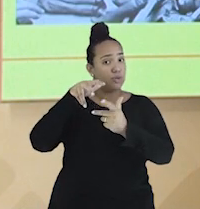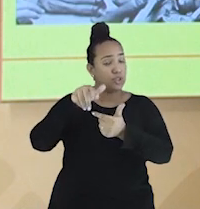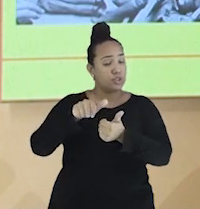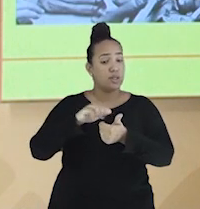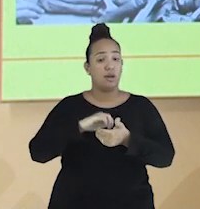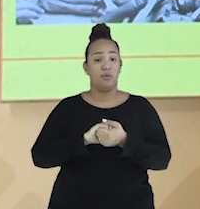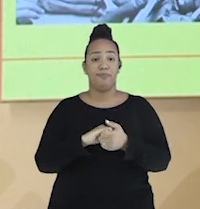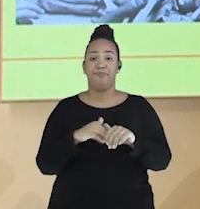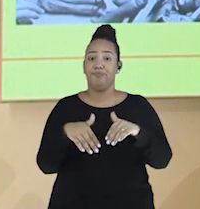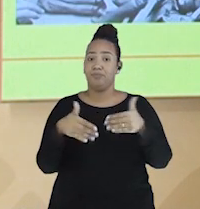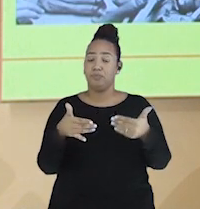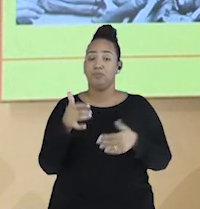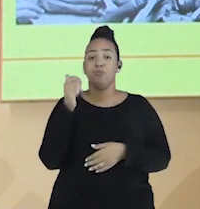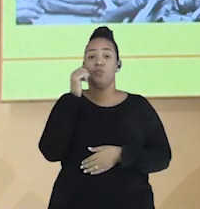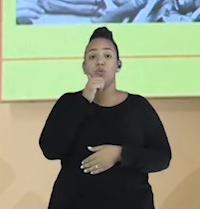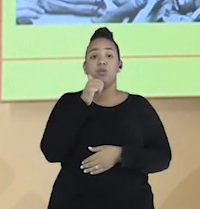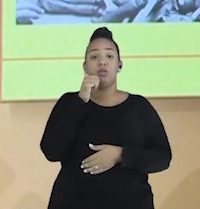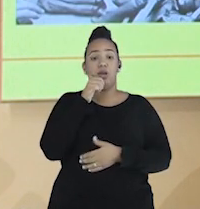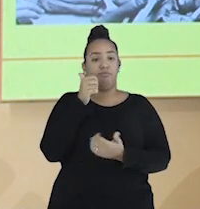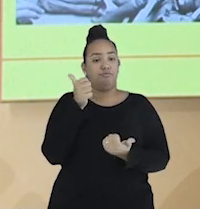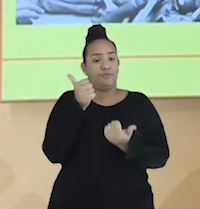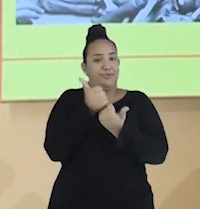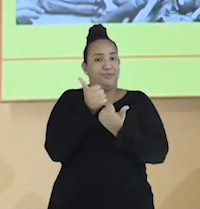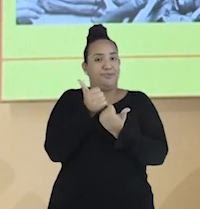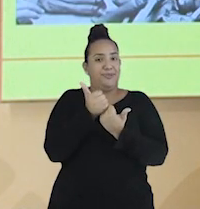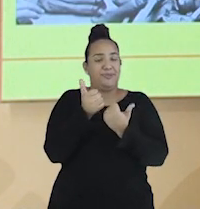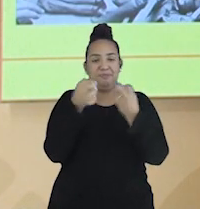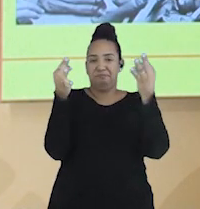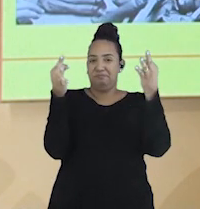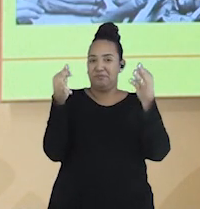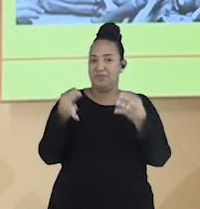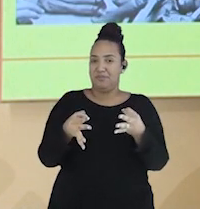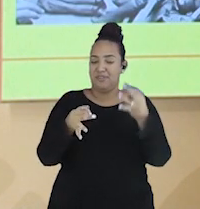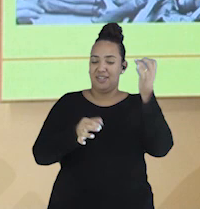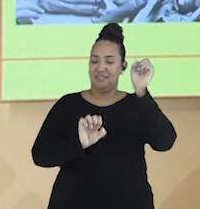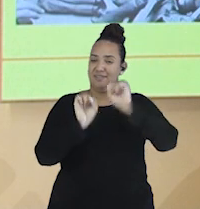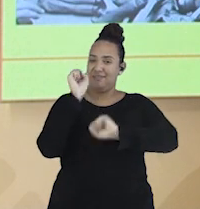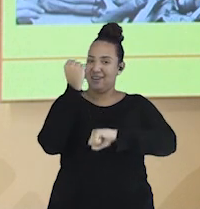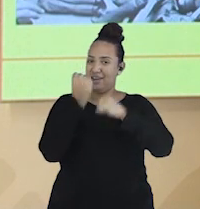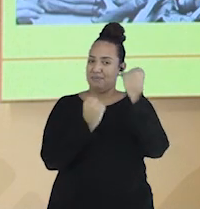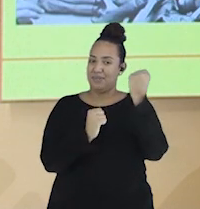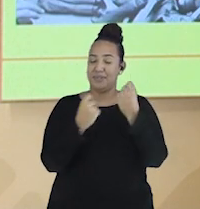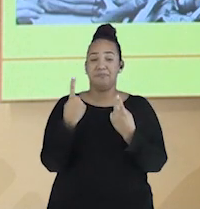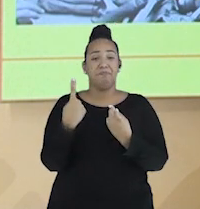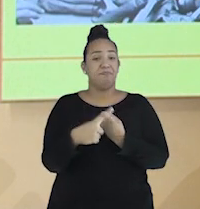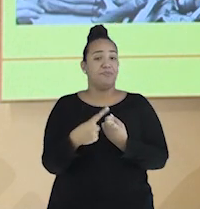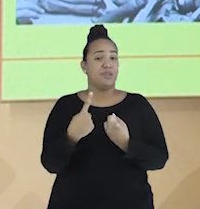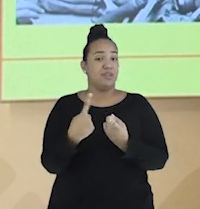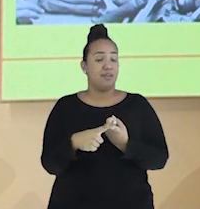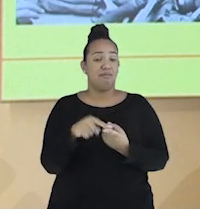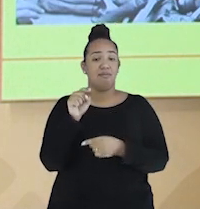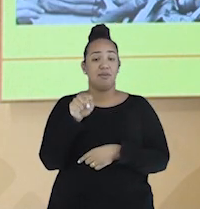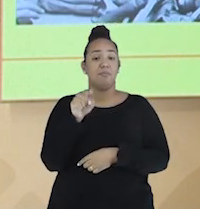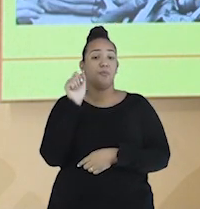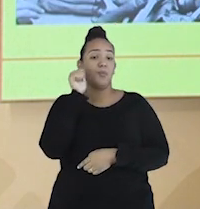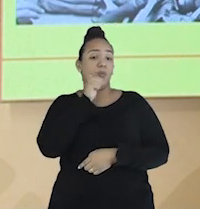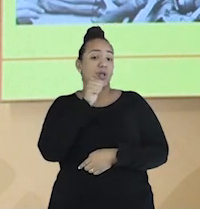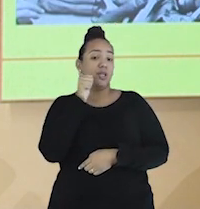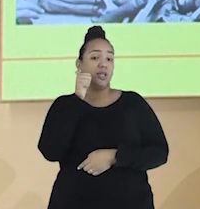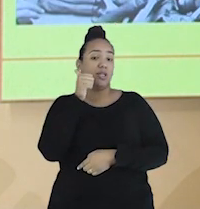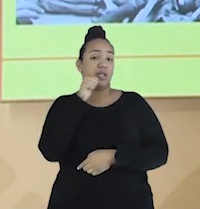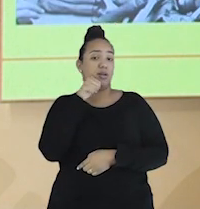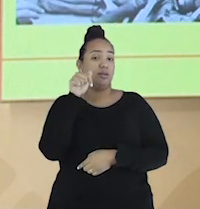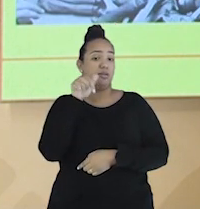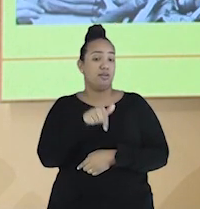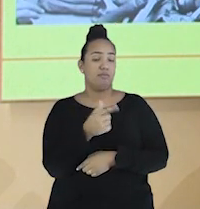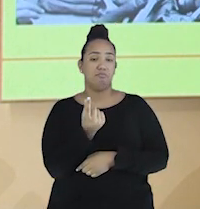eram as substitutas perfeitas para os donos das fábricas e indústrias, pois, para eles, elas eram uma mão